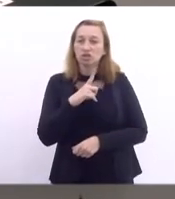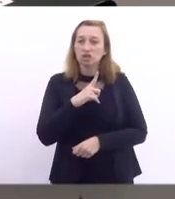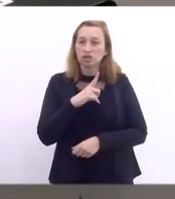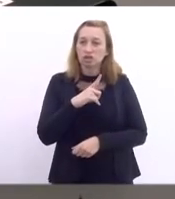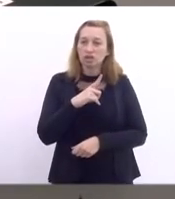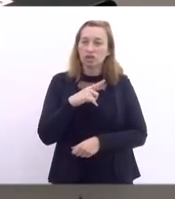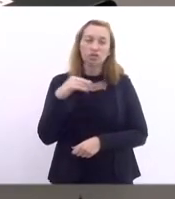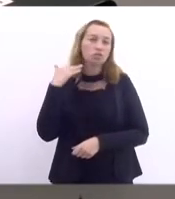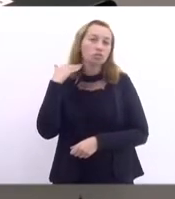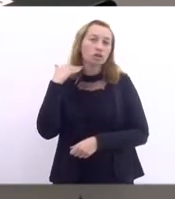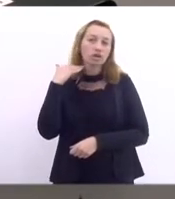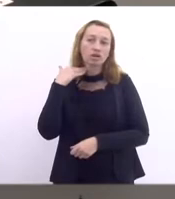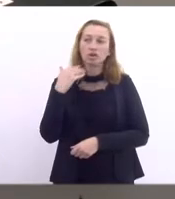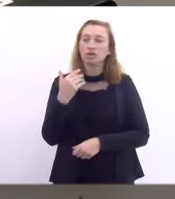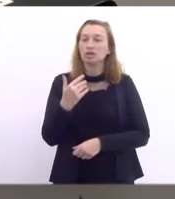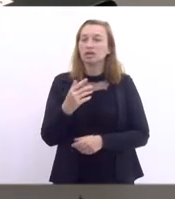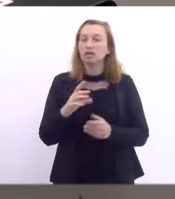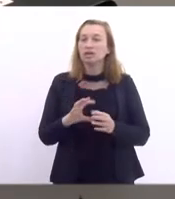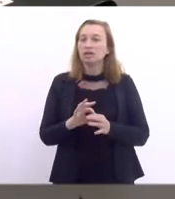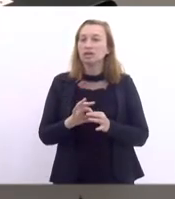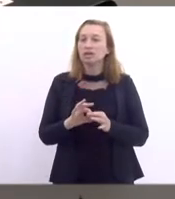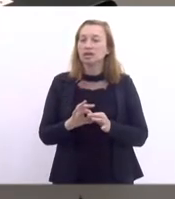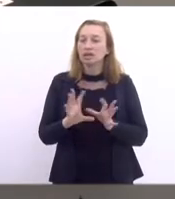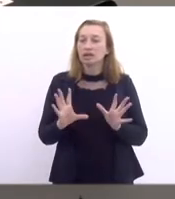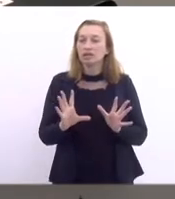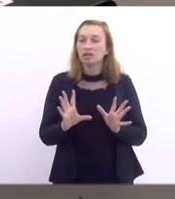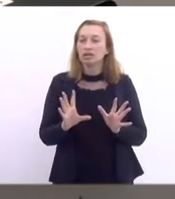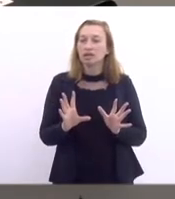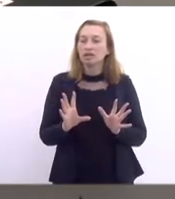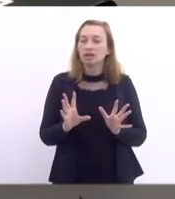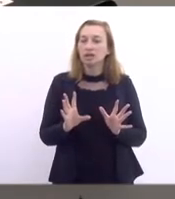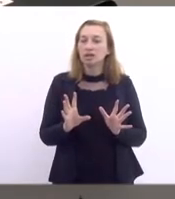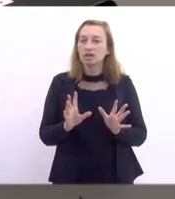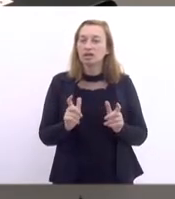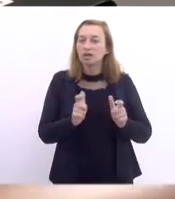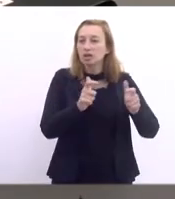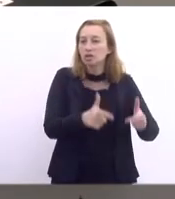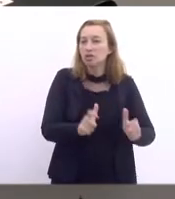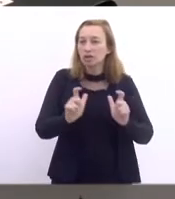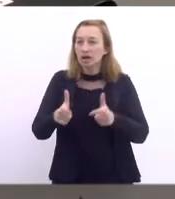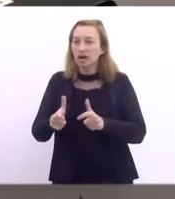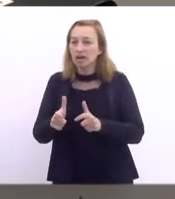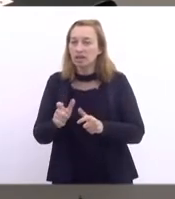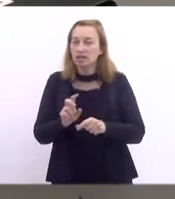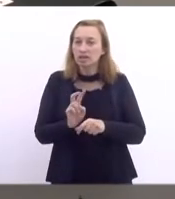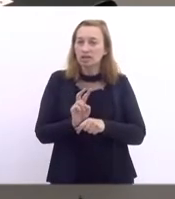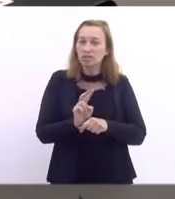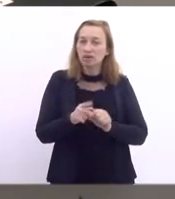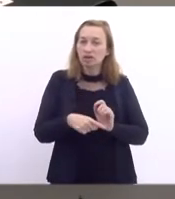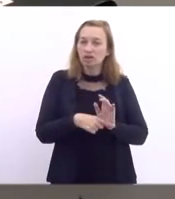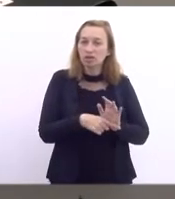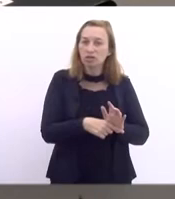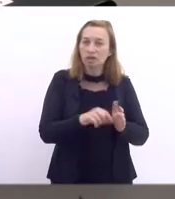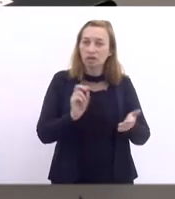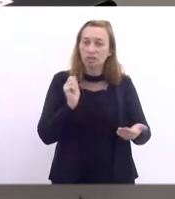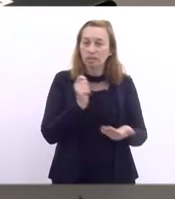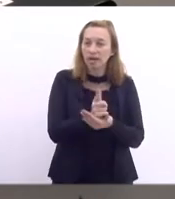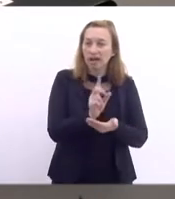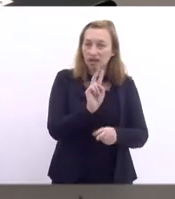de deslize aplicação alocada em amortização de dívida né